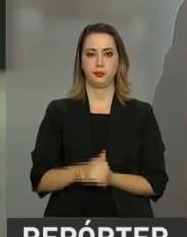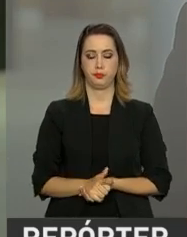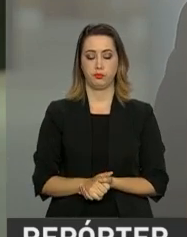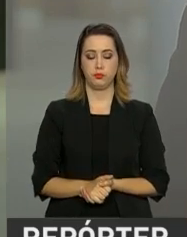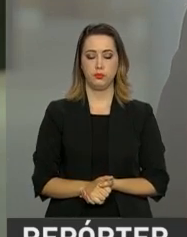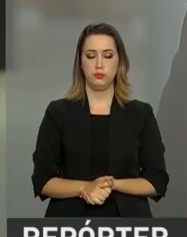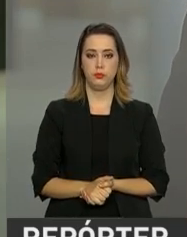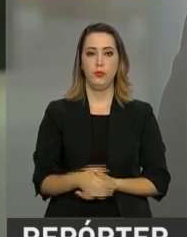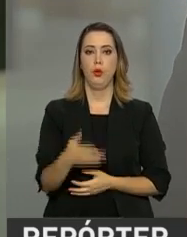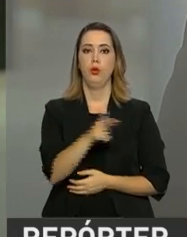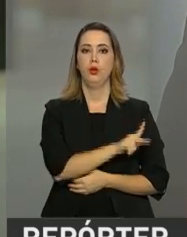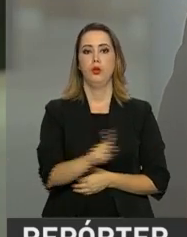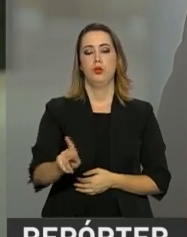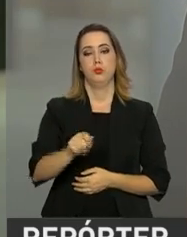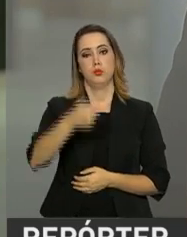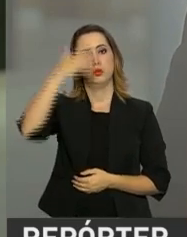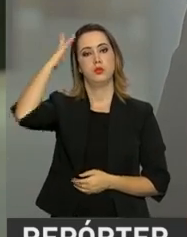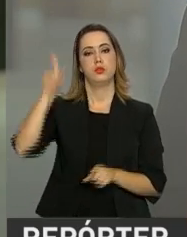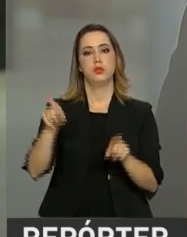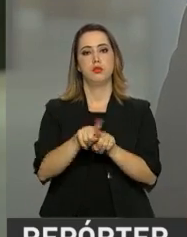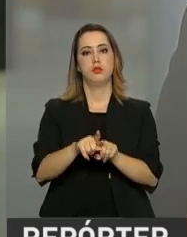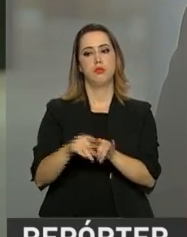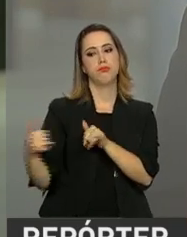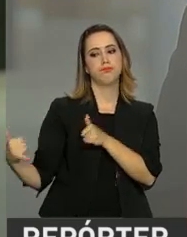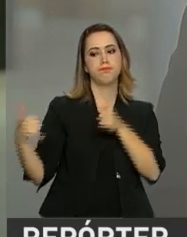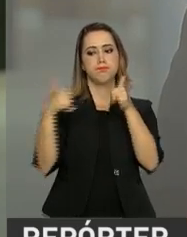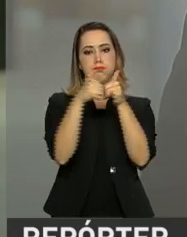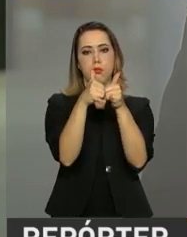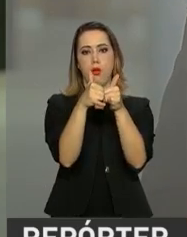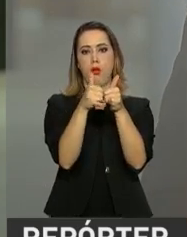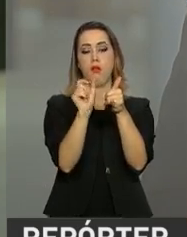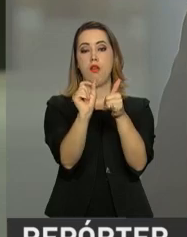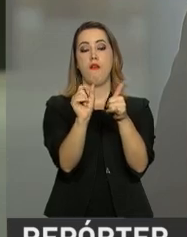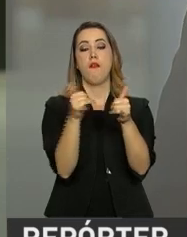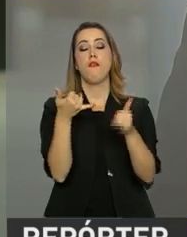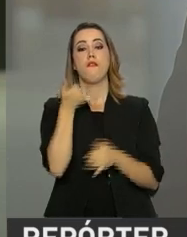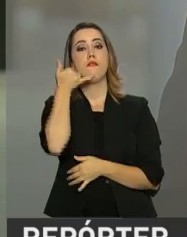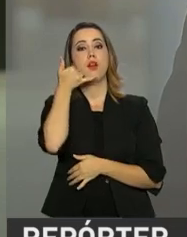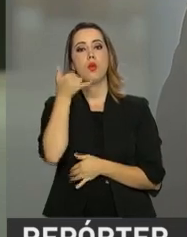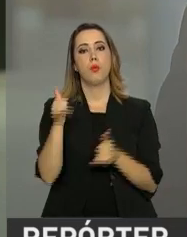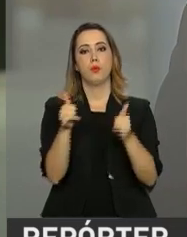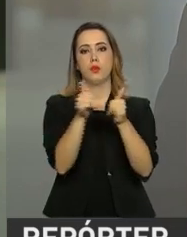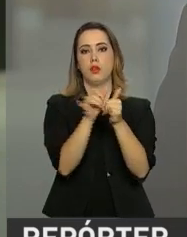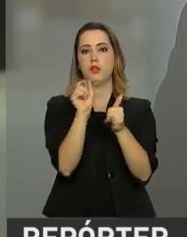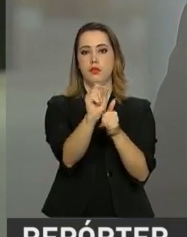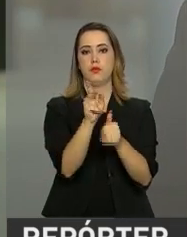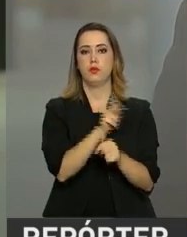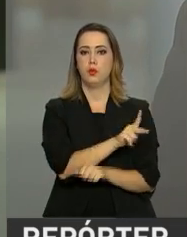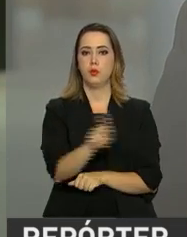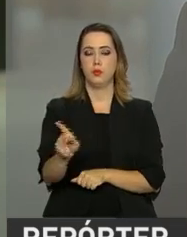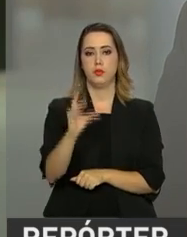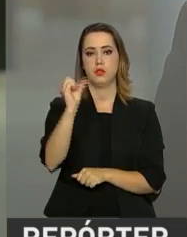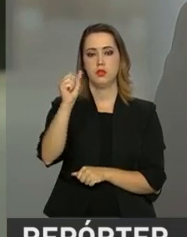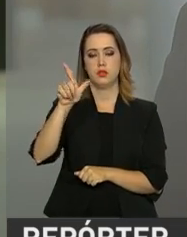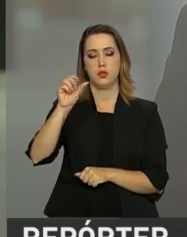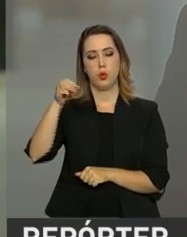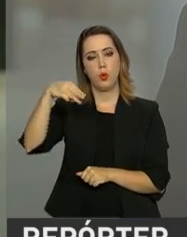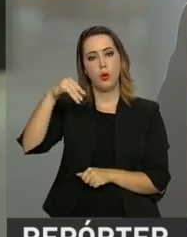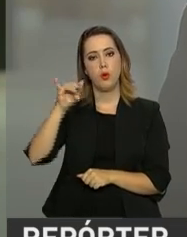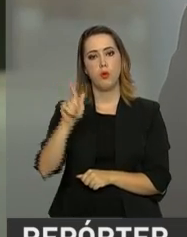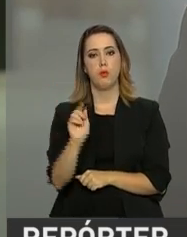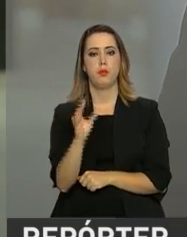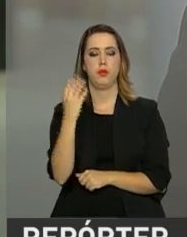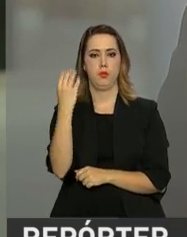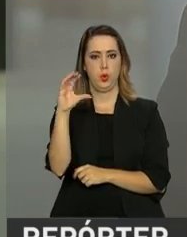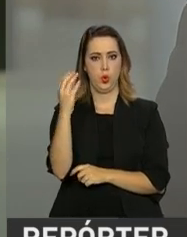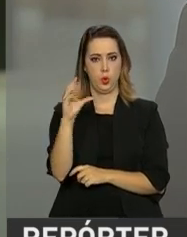telefone com o presidente colombiano Juan Manuel Santos transmitiu sentimentos de pesar aos brasileiros e Aos familiares das